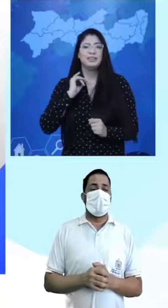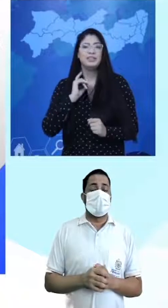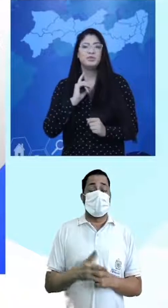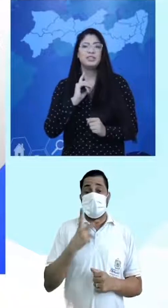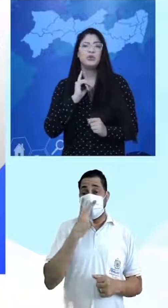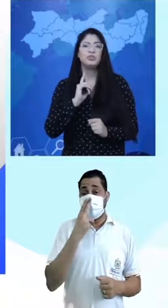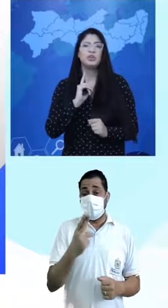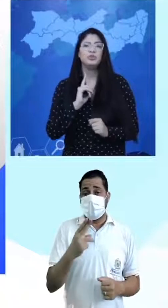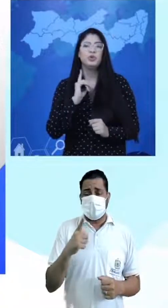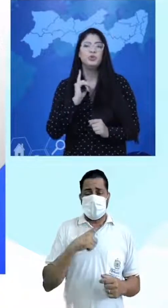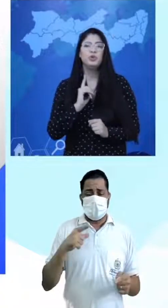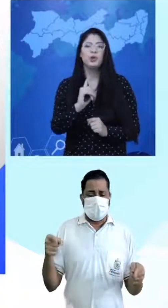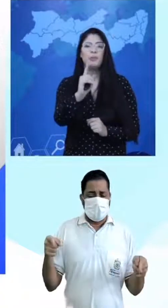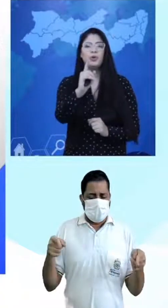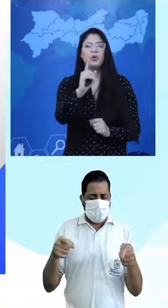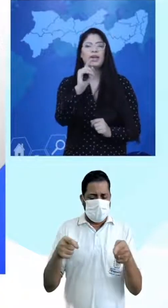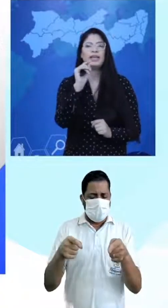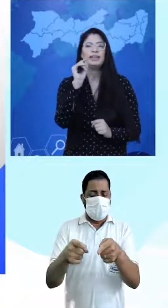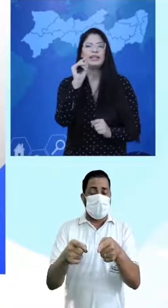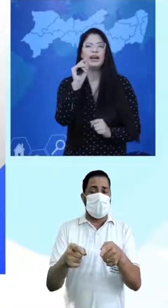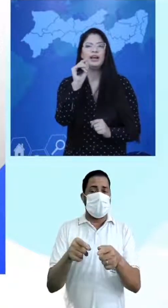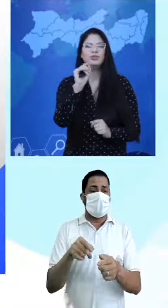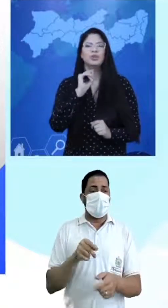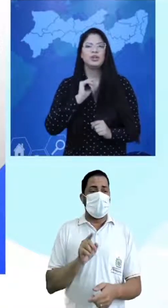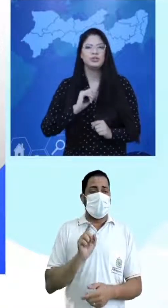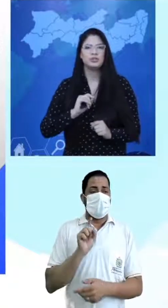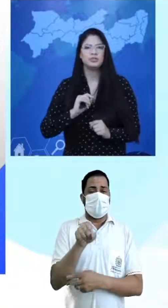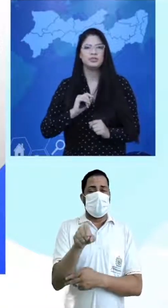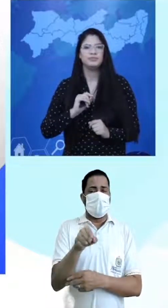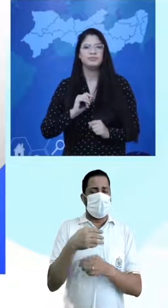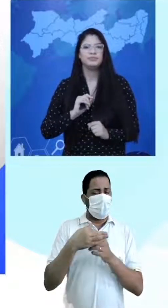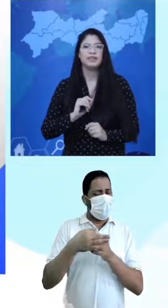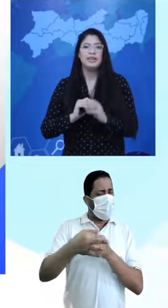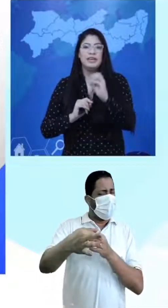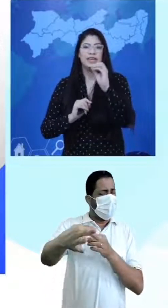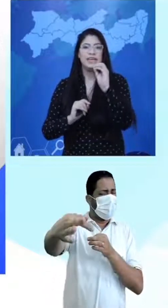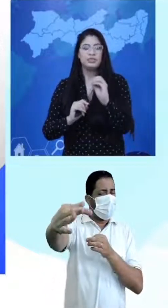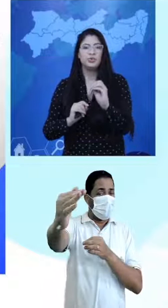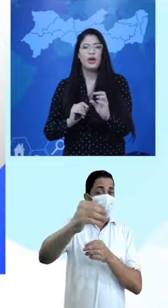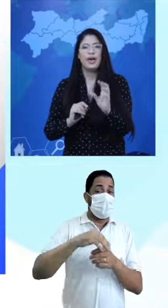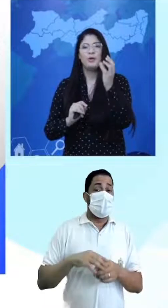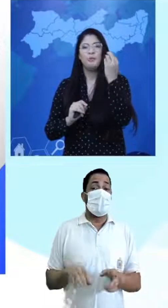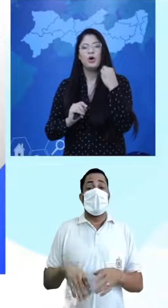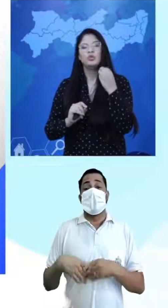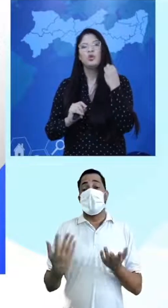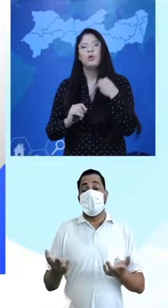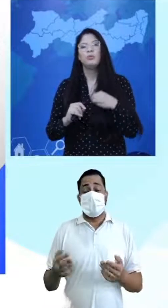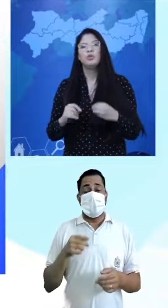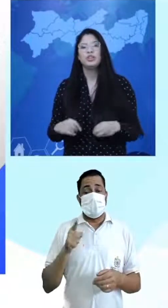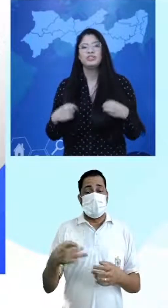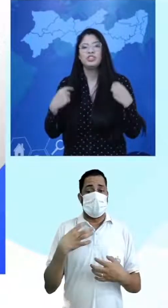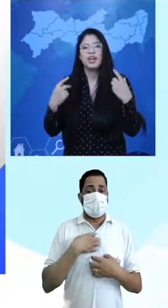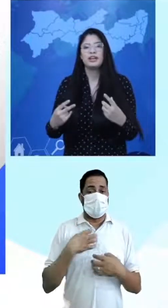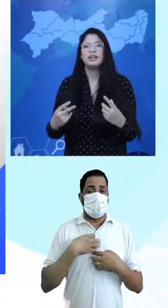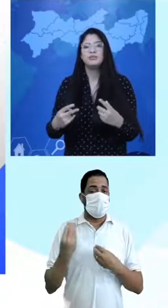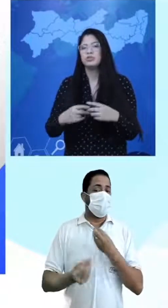parecem que estão se encontrando em um único ponto ali que está no horizonte. Isso